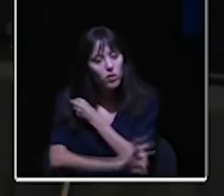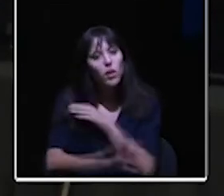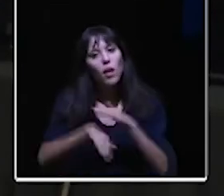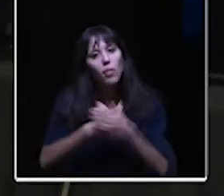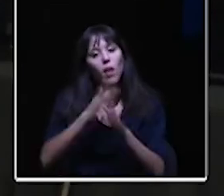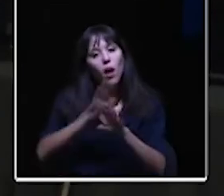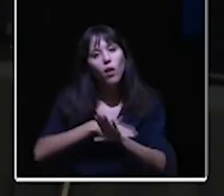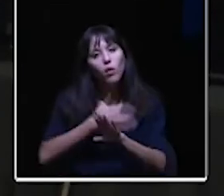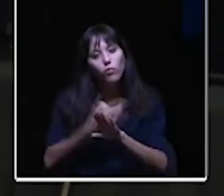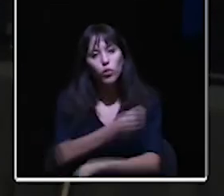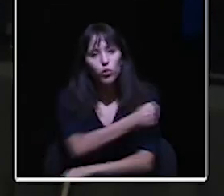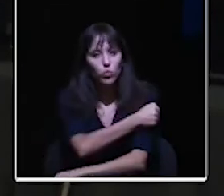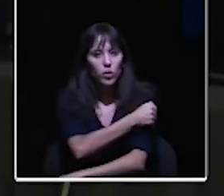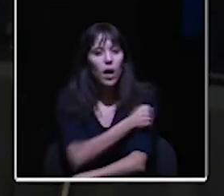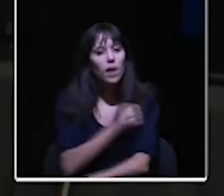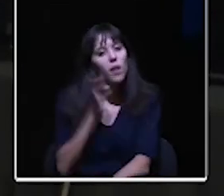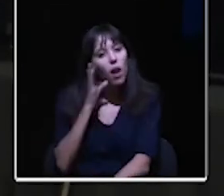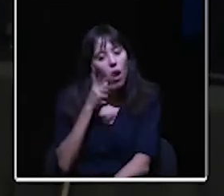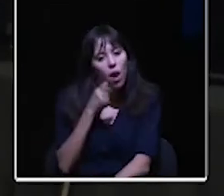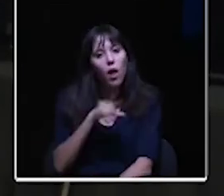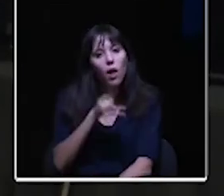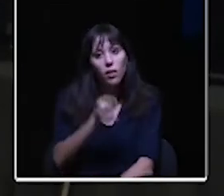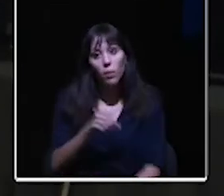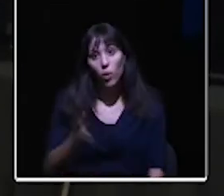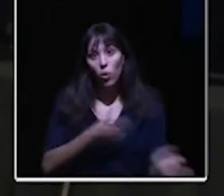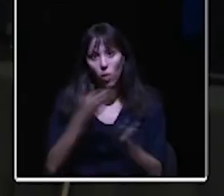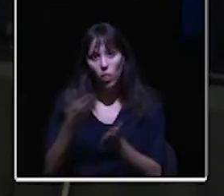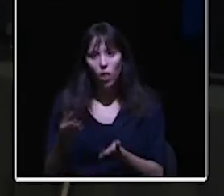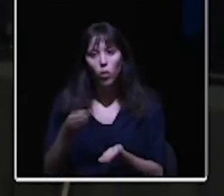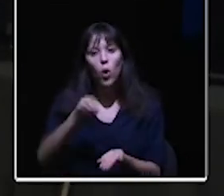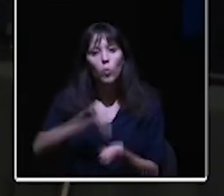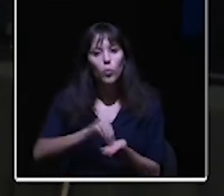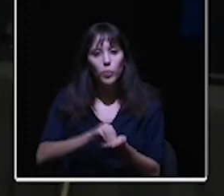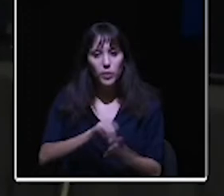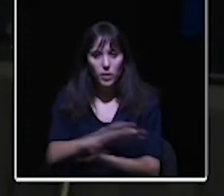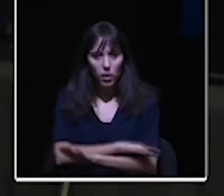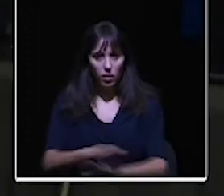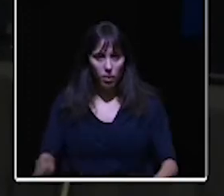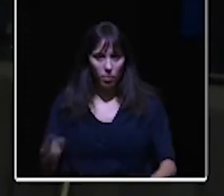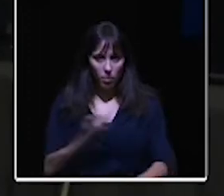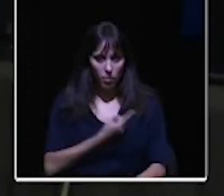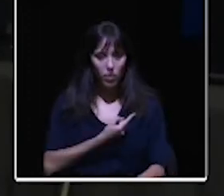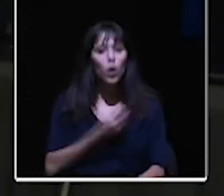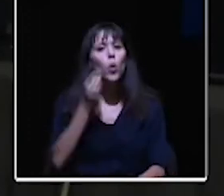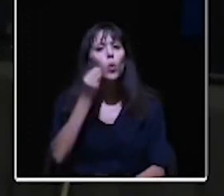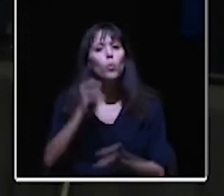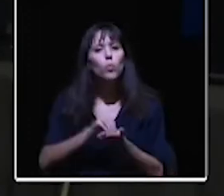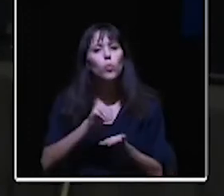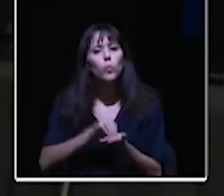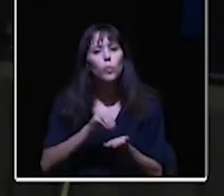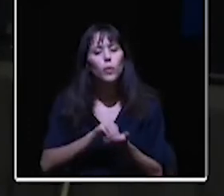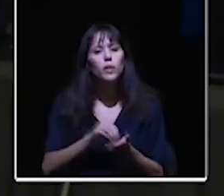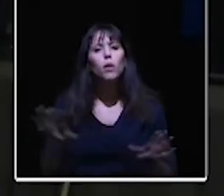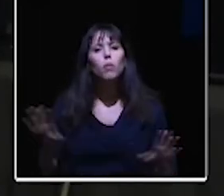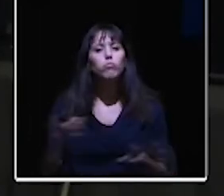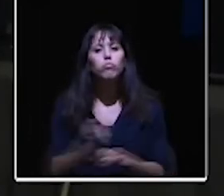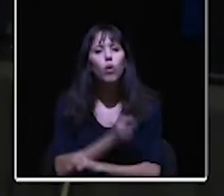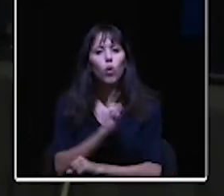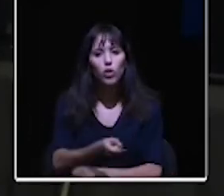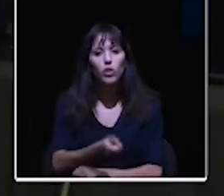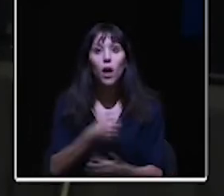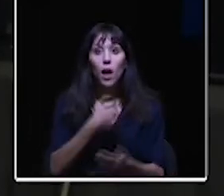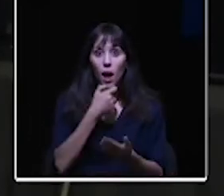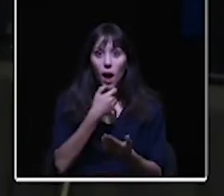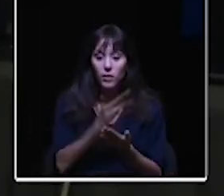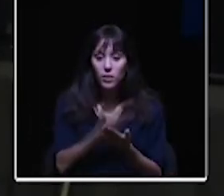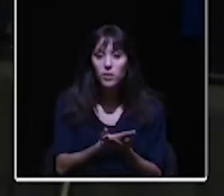das casas, mas mais do que isso é preciso erradicar a pobreza. E a erradicação da pobreza faz com o aumento de rendimentos e com a